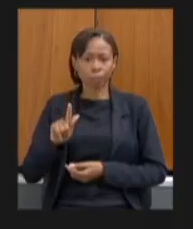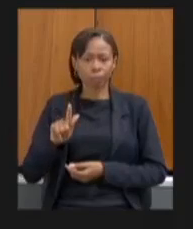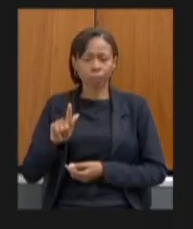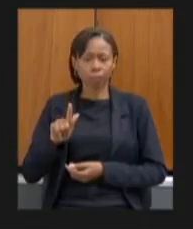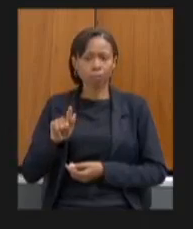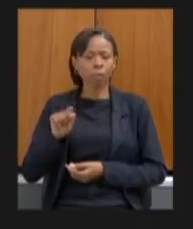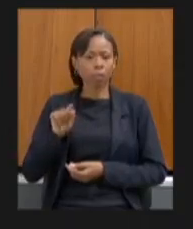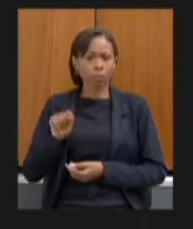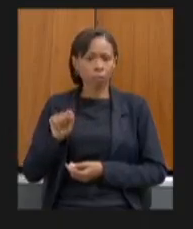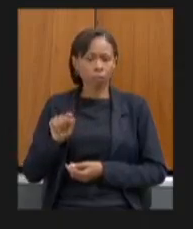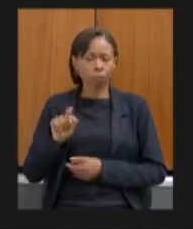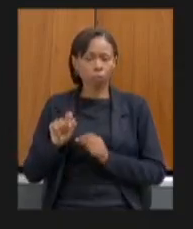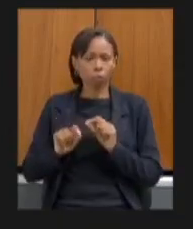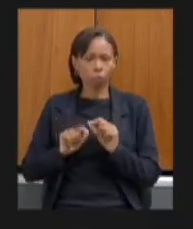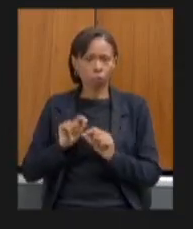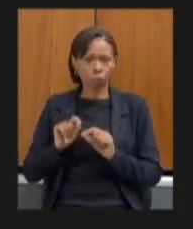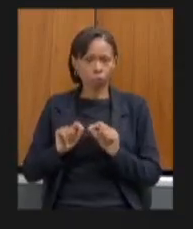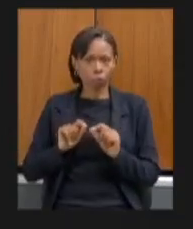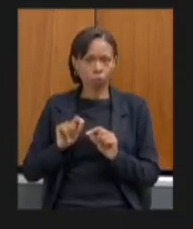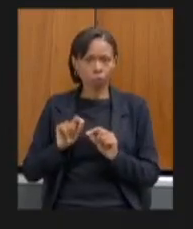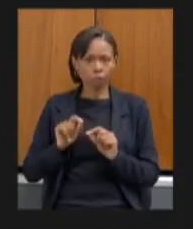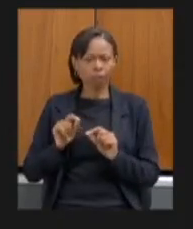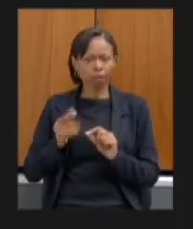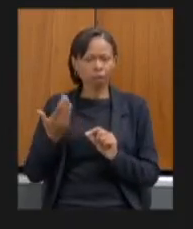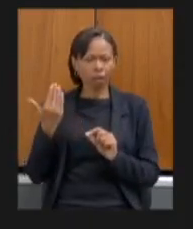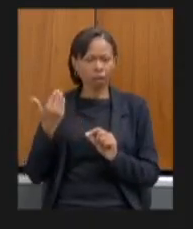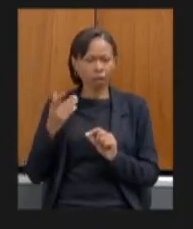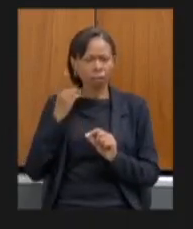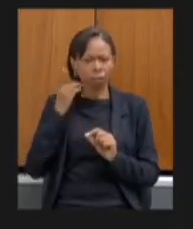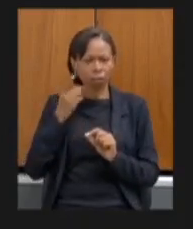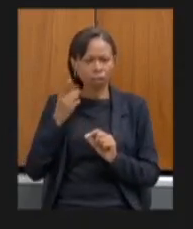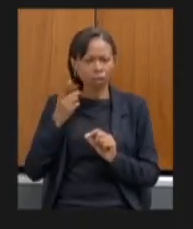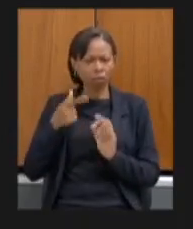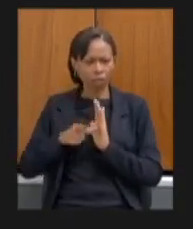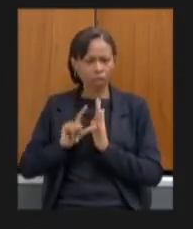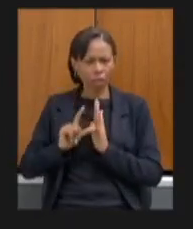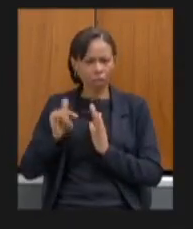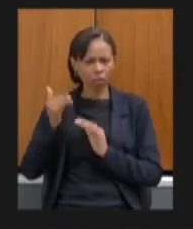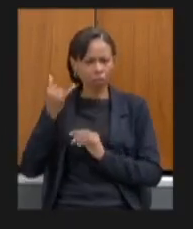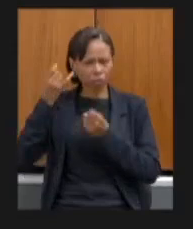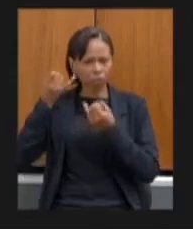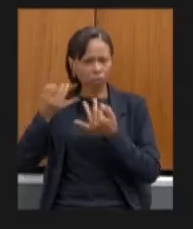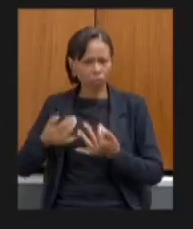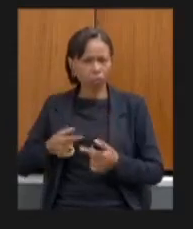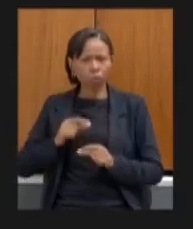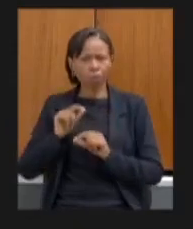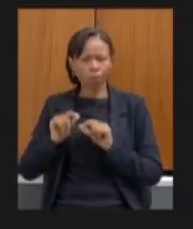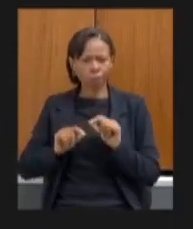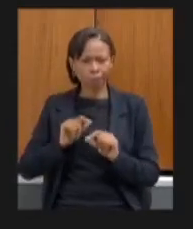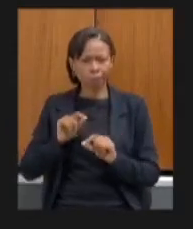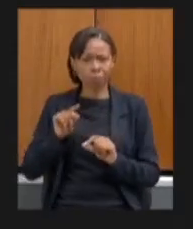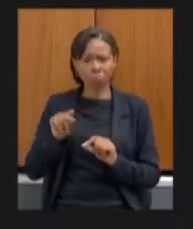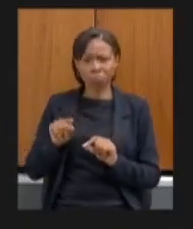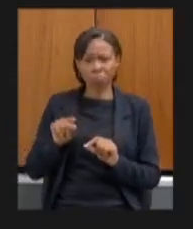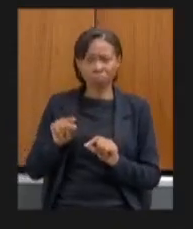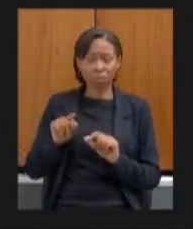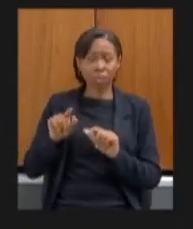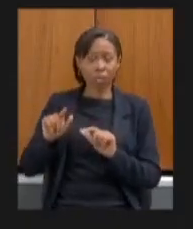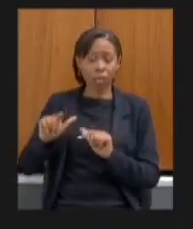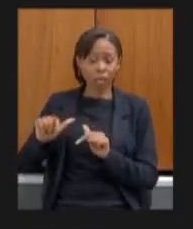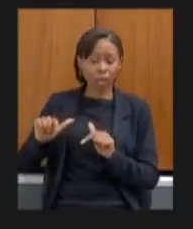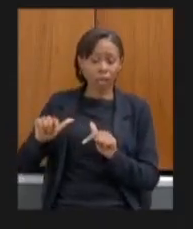se posiciona conforme a conveniência, porque no governo passado entrou com ação contra o governo que pretendia vender